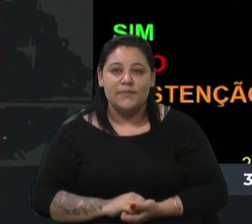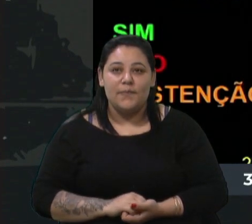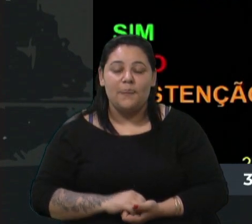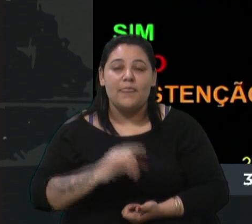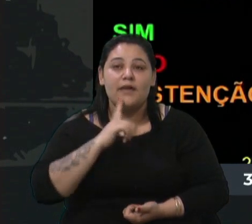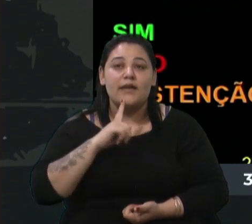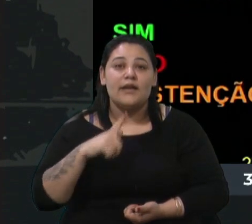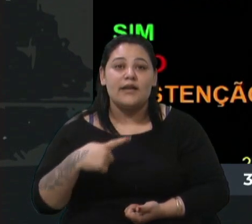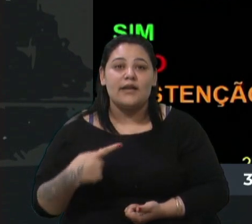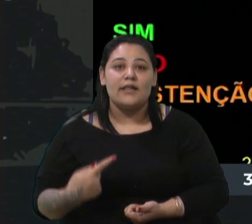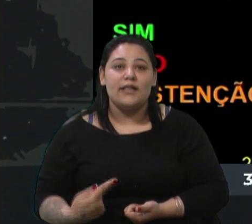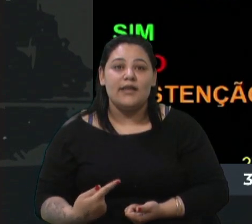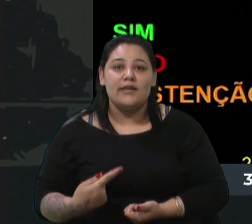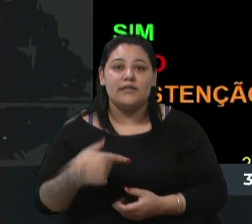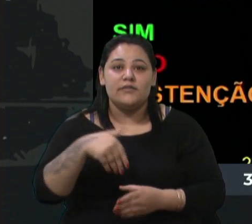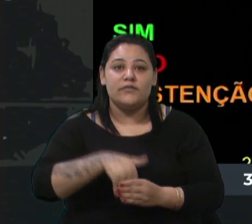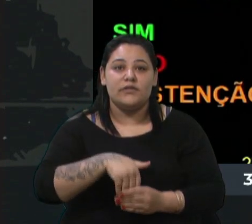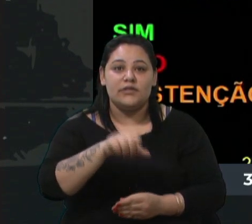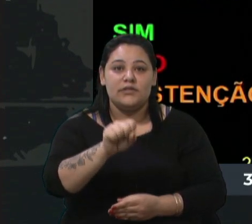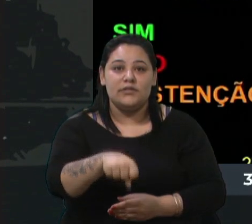Gladys Frisso vota sim.